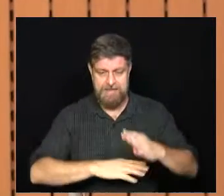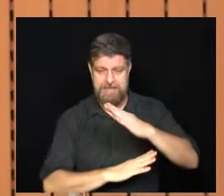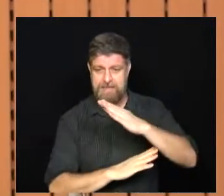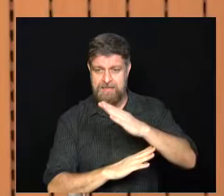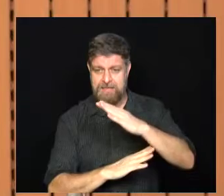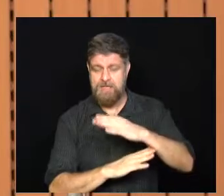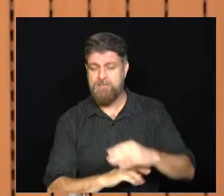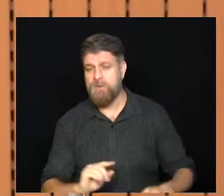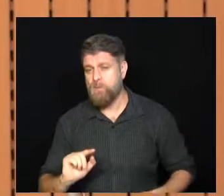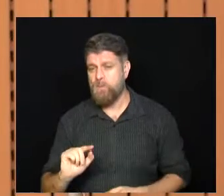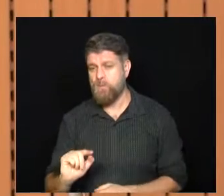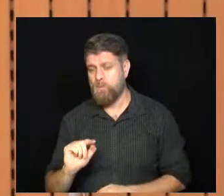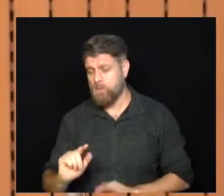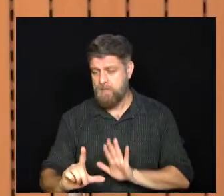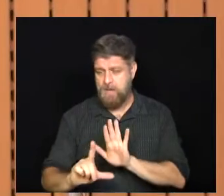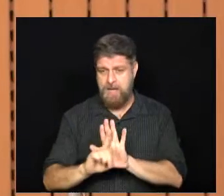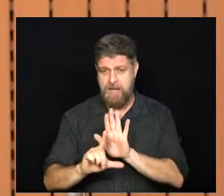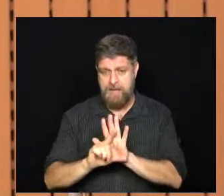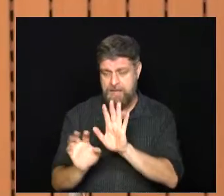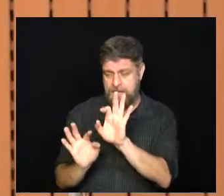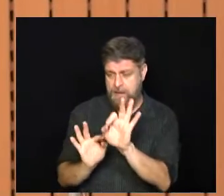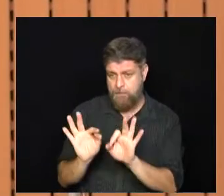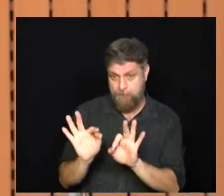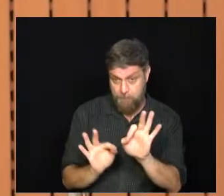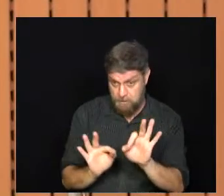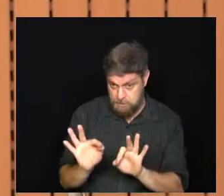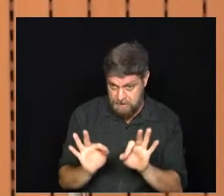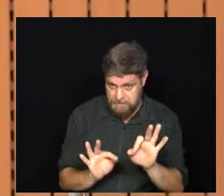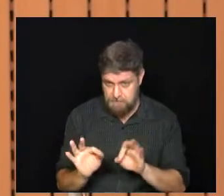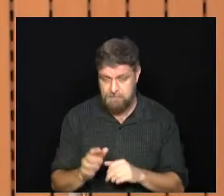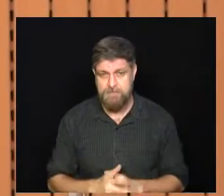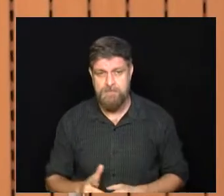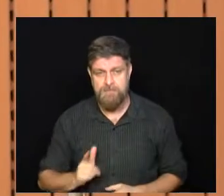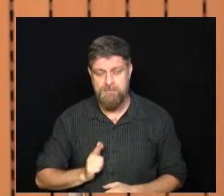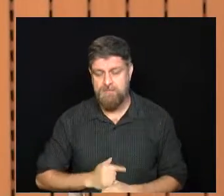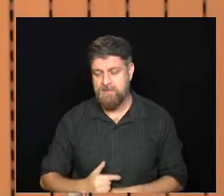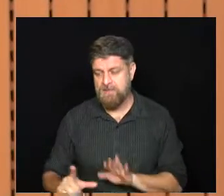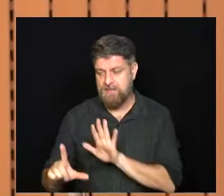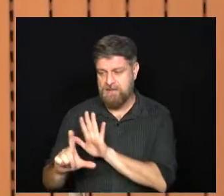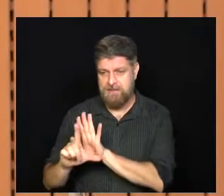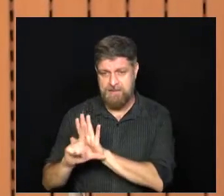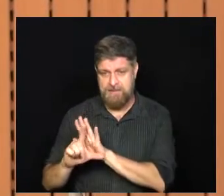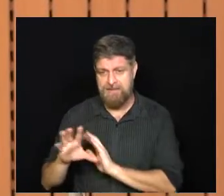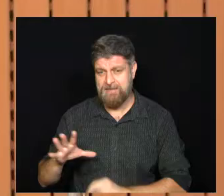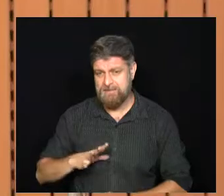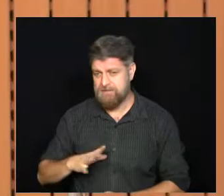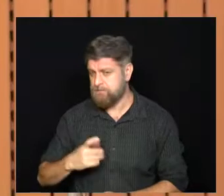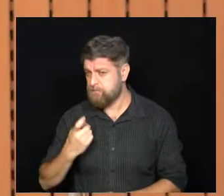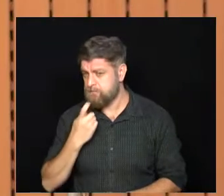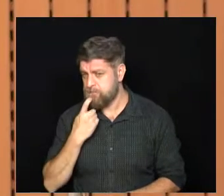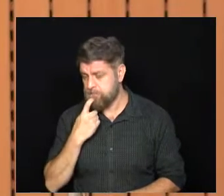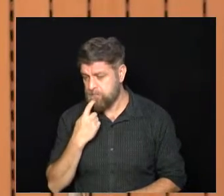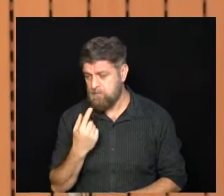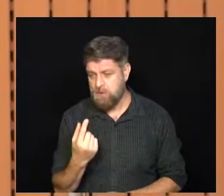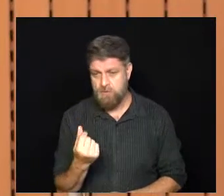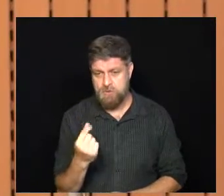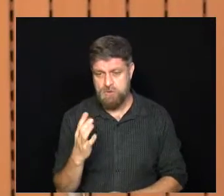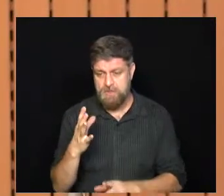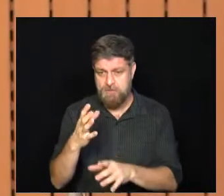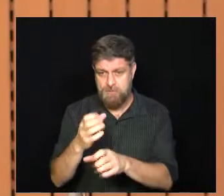Vereadores o projeto de lei da Lei Orgânica do município de